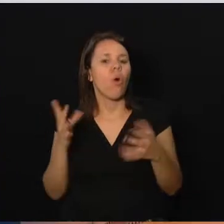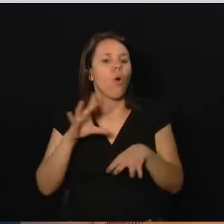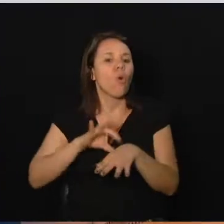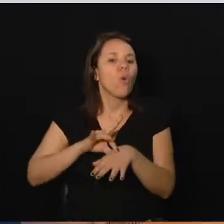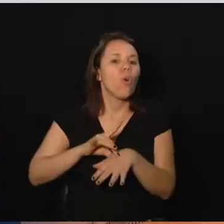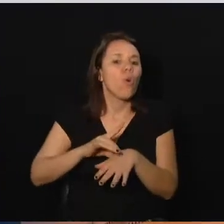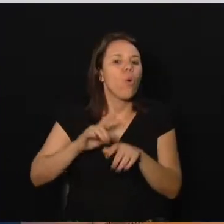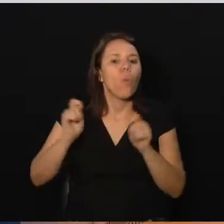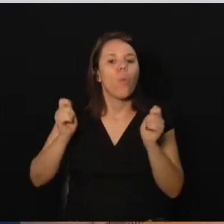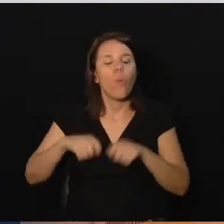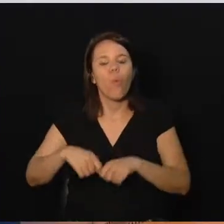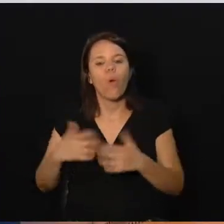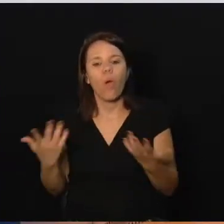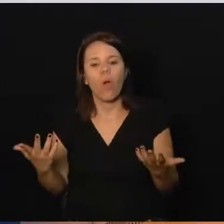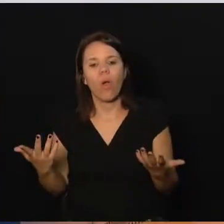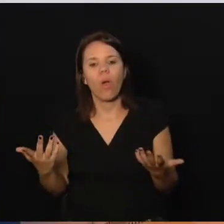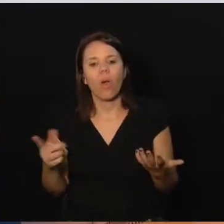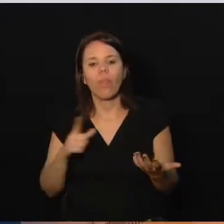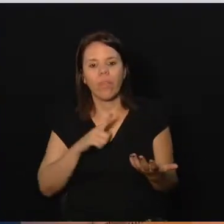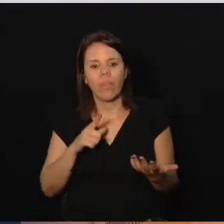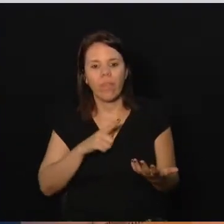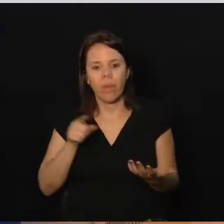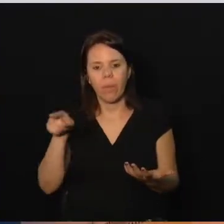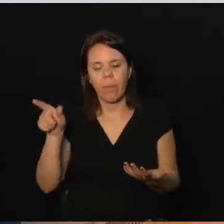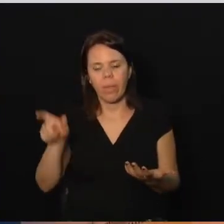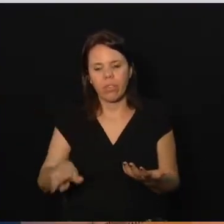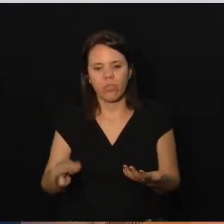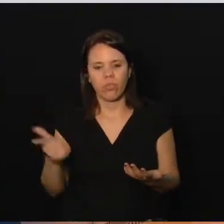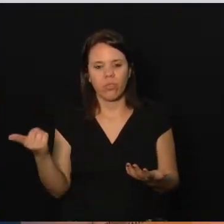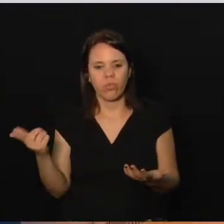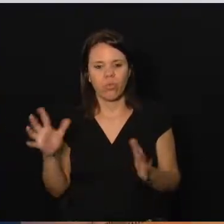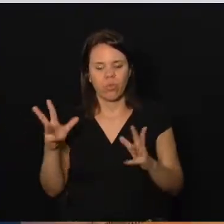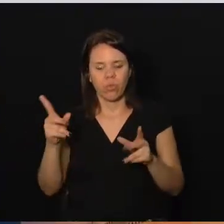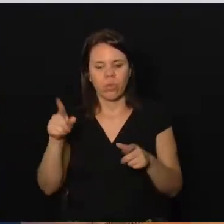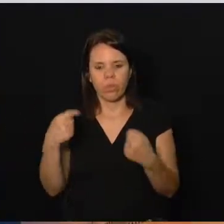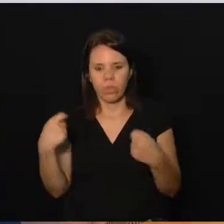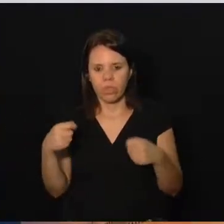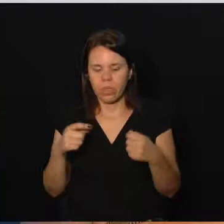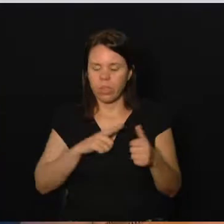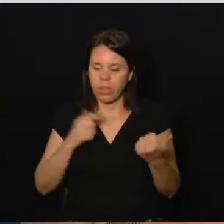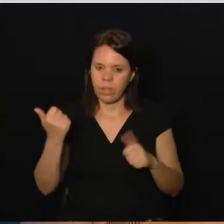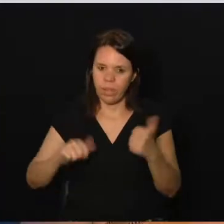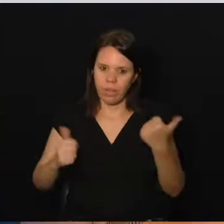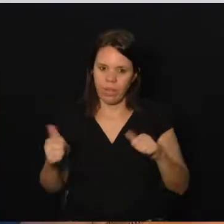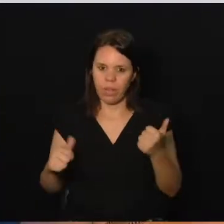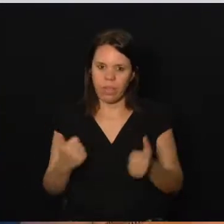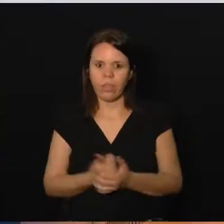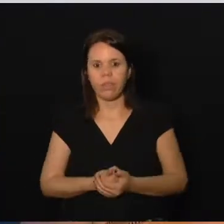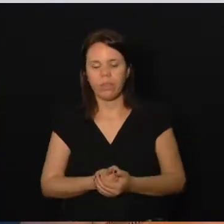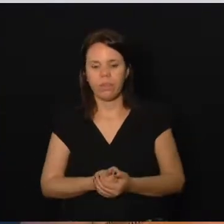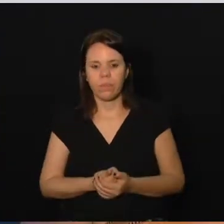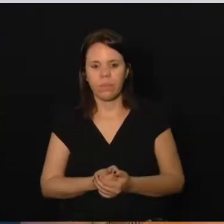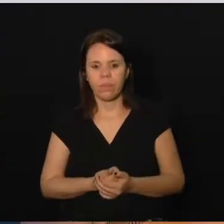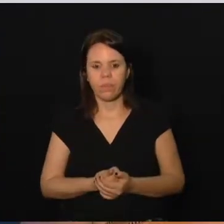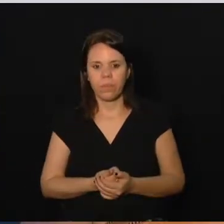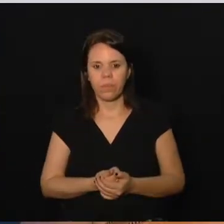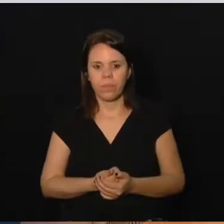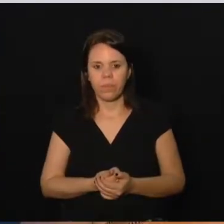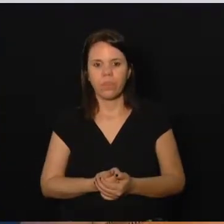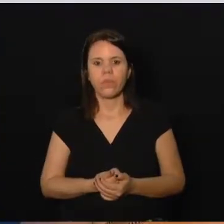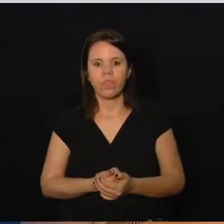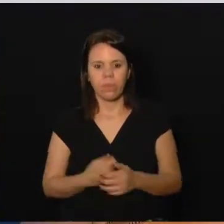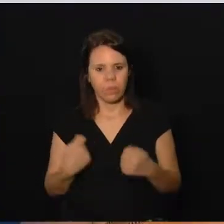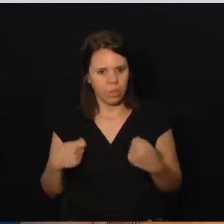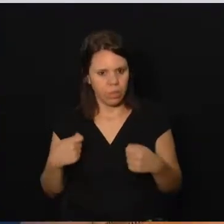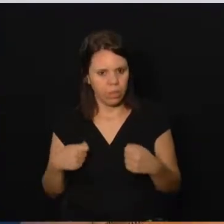tem? Que nível de dependência ela tem? Então, tudo isso precisa ser avaliado. Tudo isso precisa